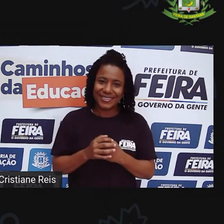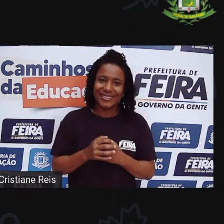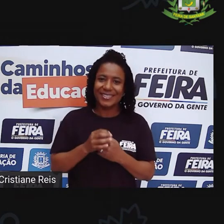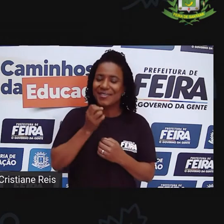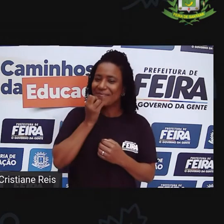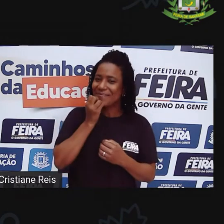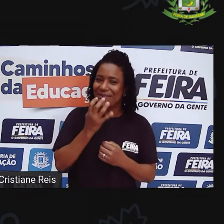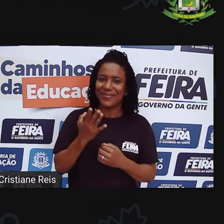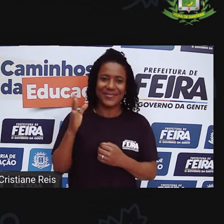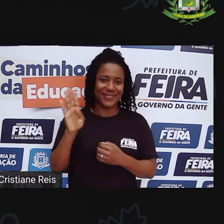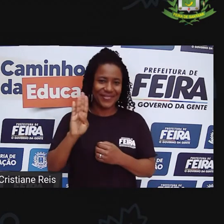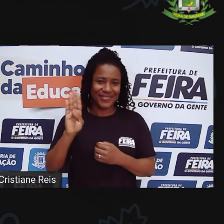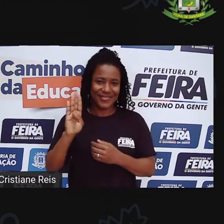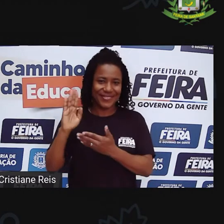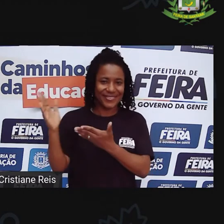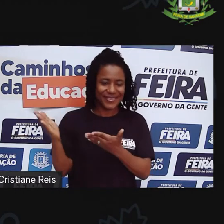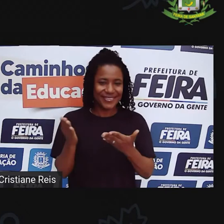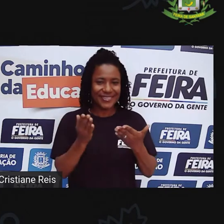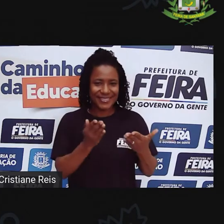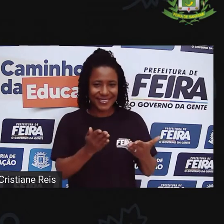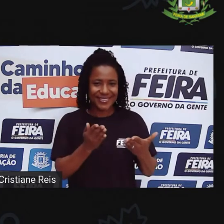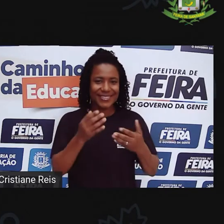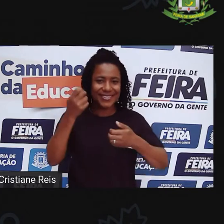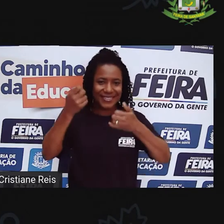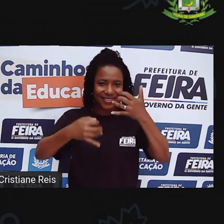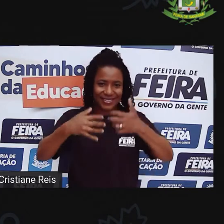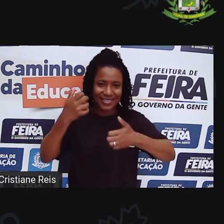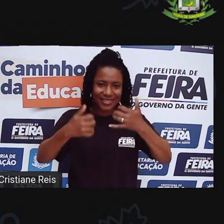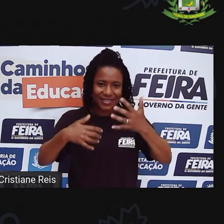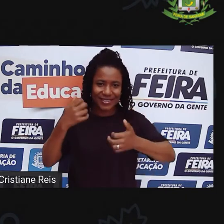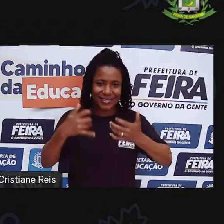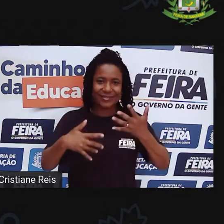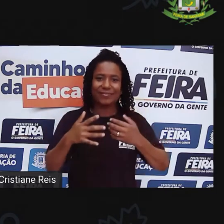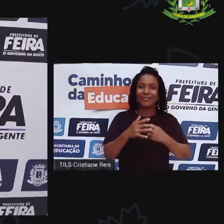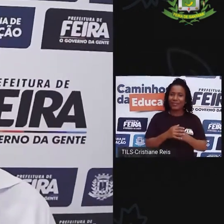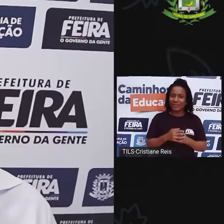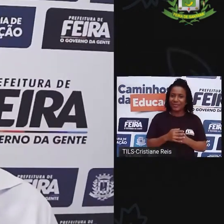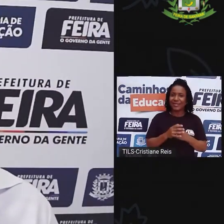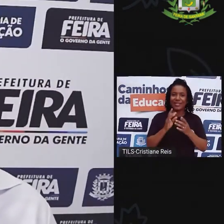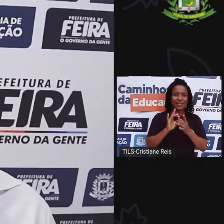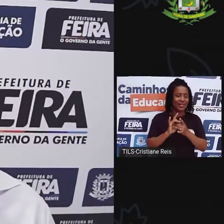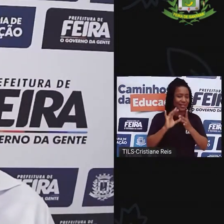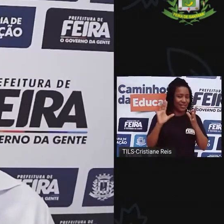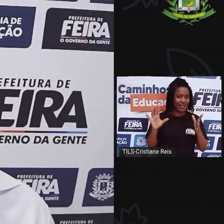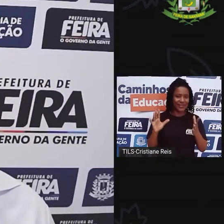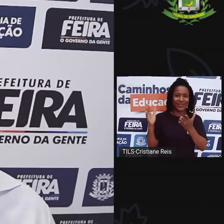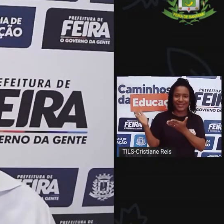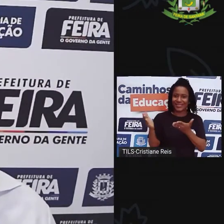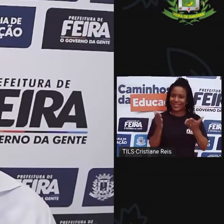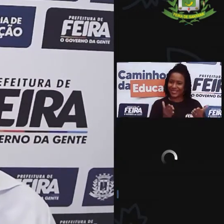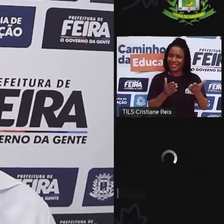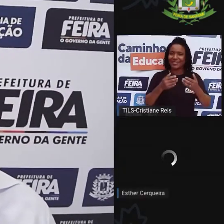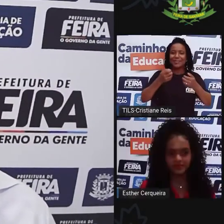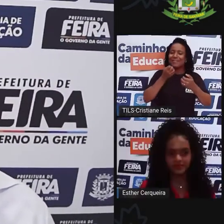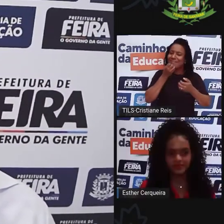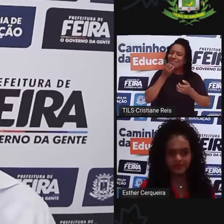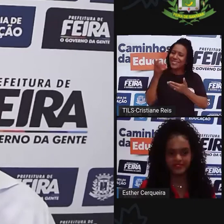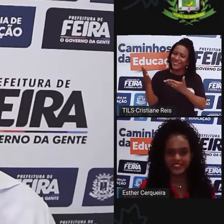ser. E espero, Esther, que você se sinta muito à vontade aqui no nosso espaço. Seja muito bem-vinda.